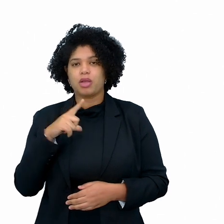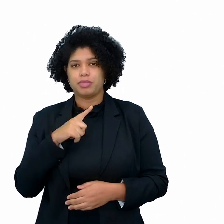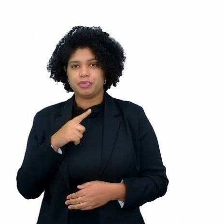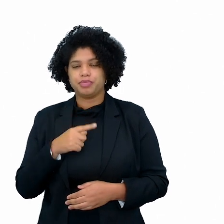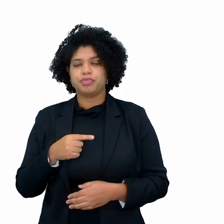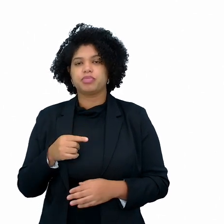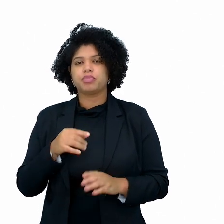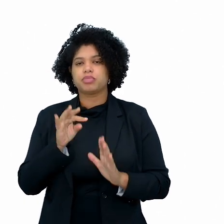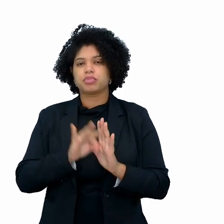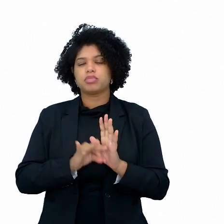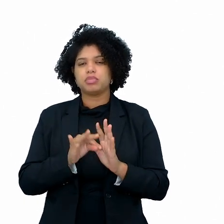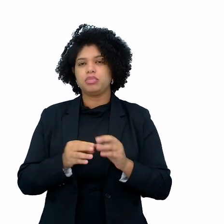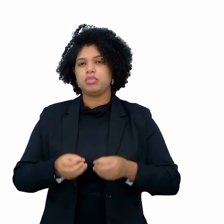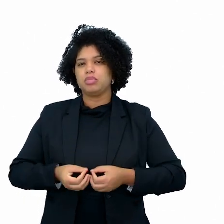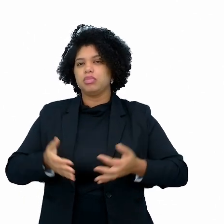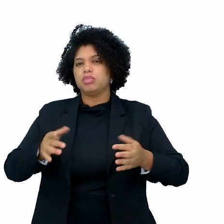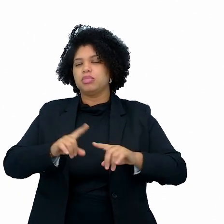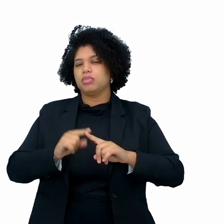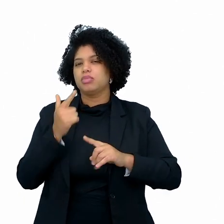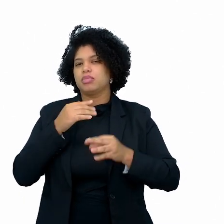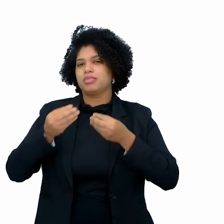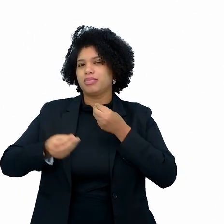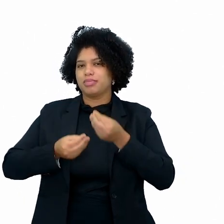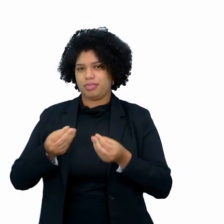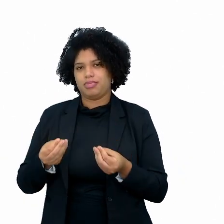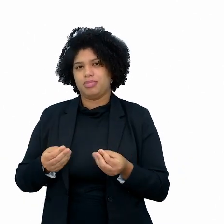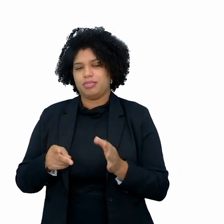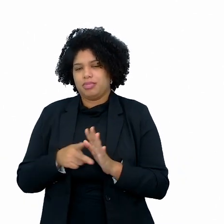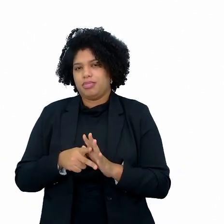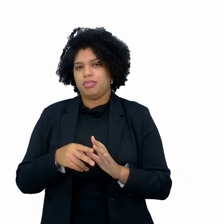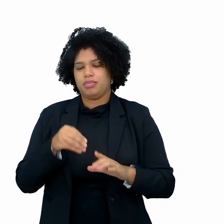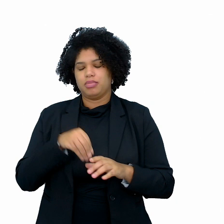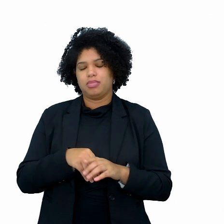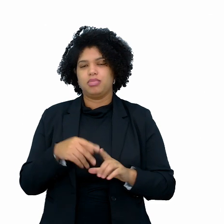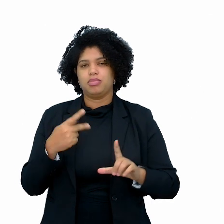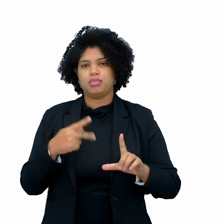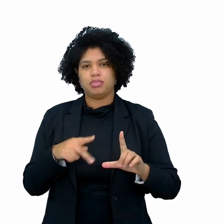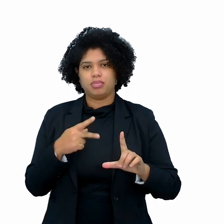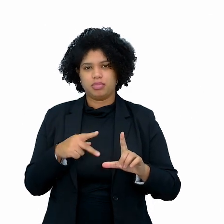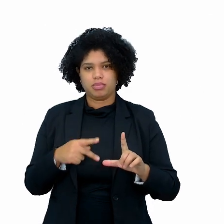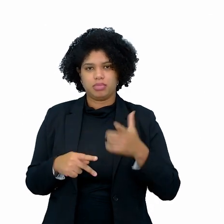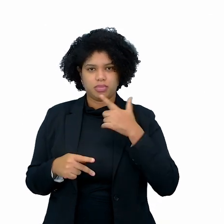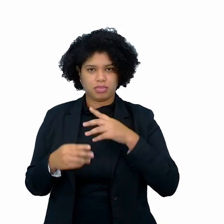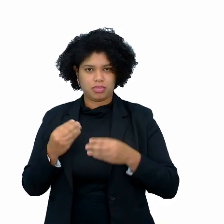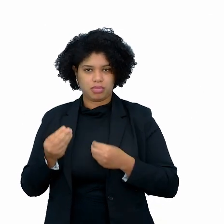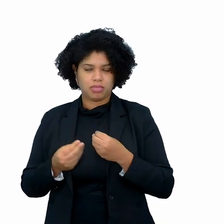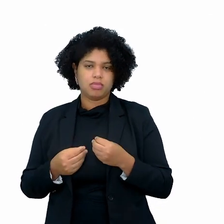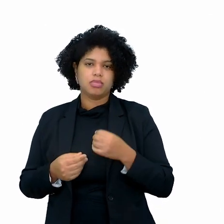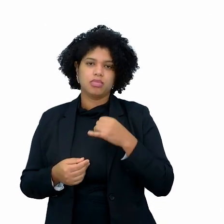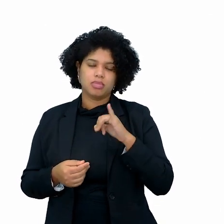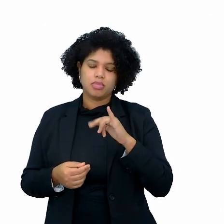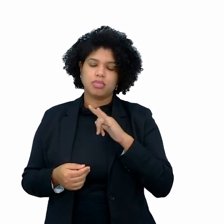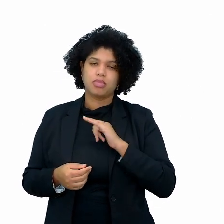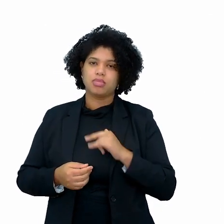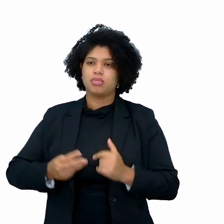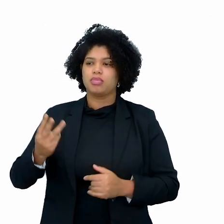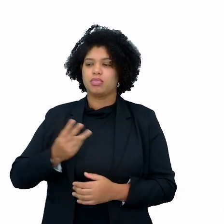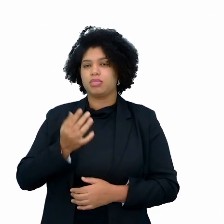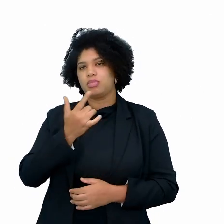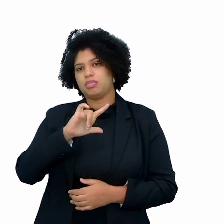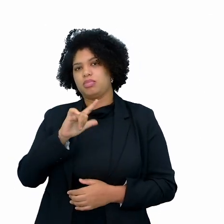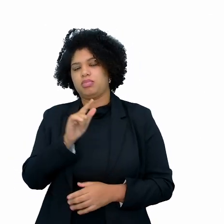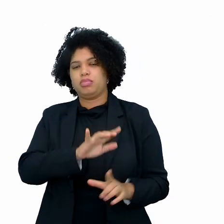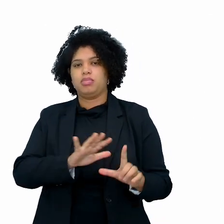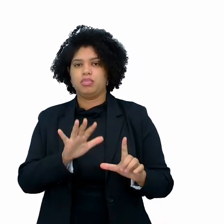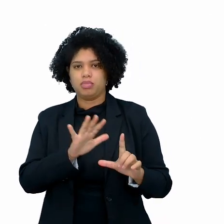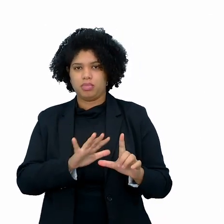um texto. Como é que eu compartilho esse texto em tal plataforma? Em tal plataforma. Se aparecer uma terceira depois,